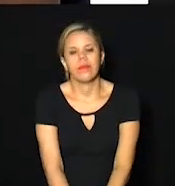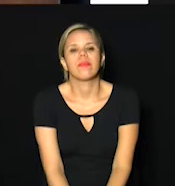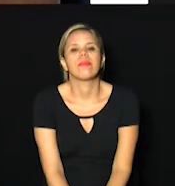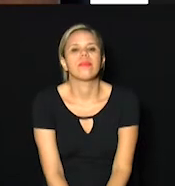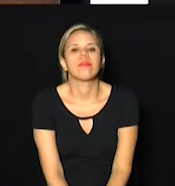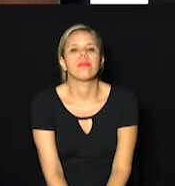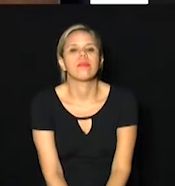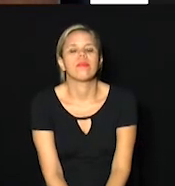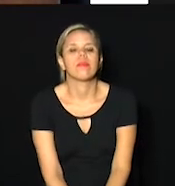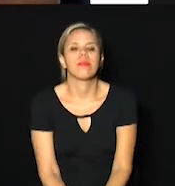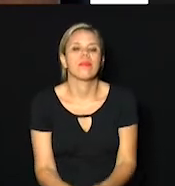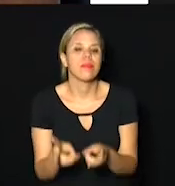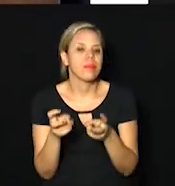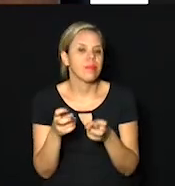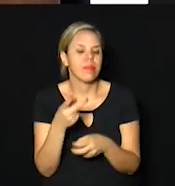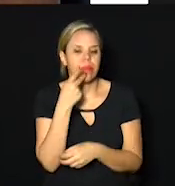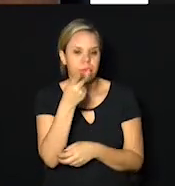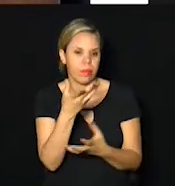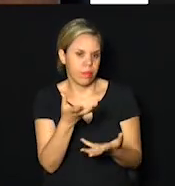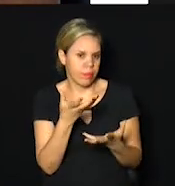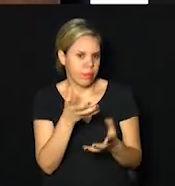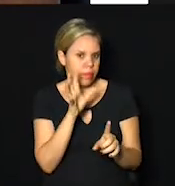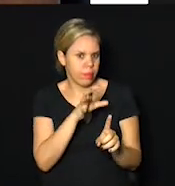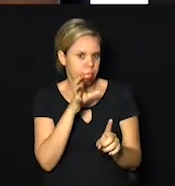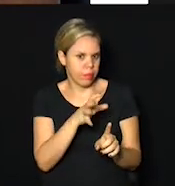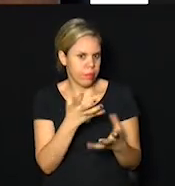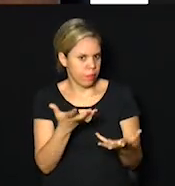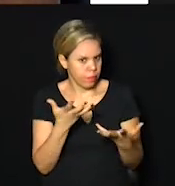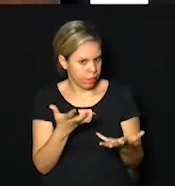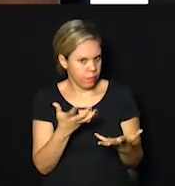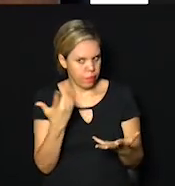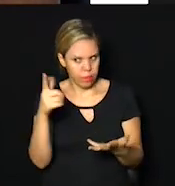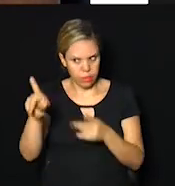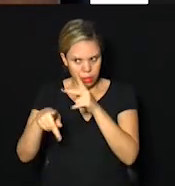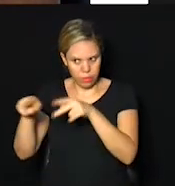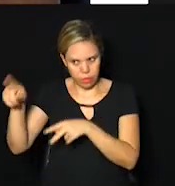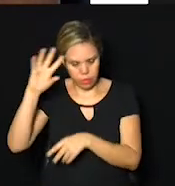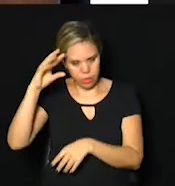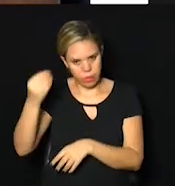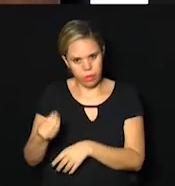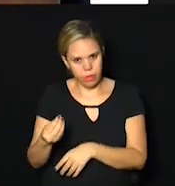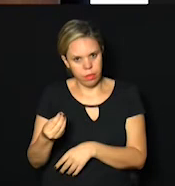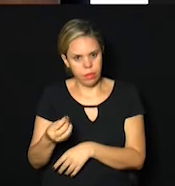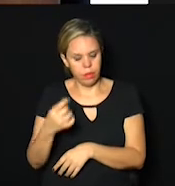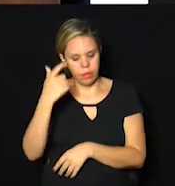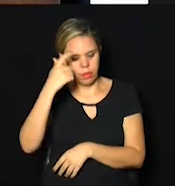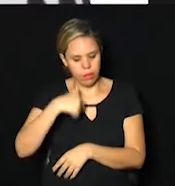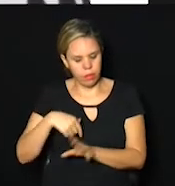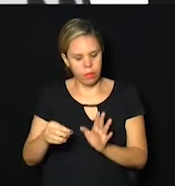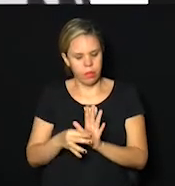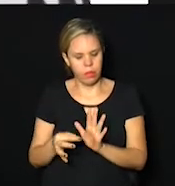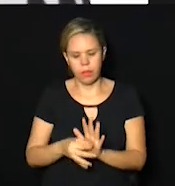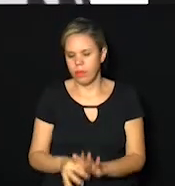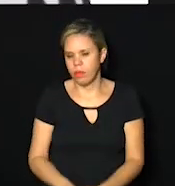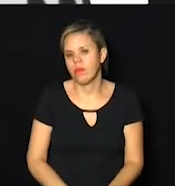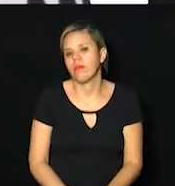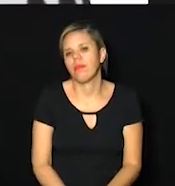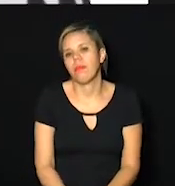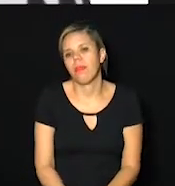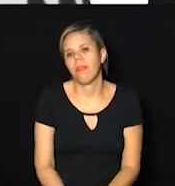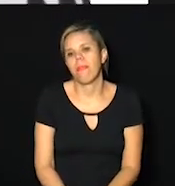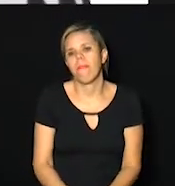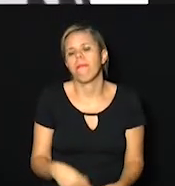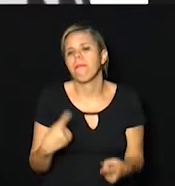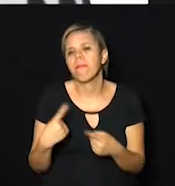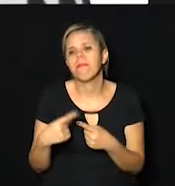que eu disse, quando eu quero convencer, eu busco o que o outro pensa, não o que eu penso. Porque no